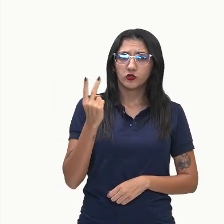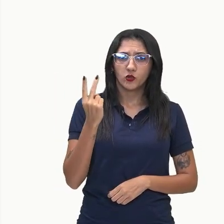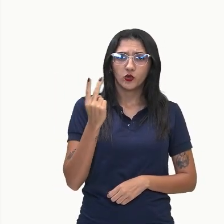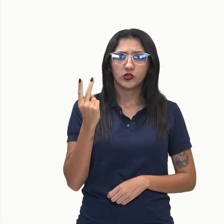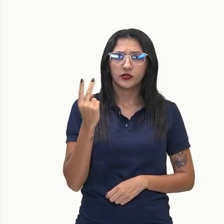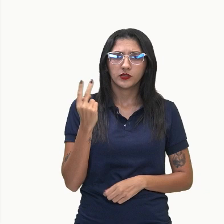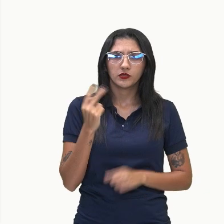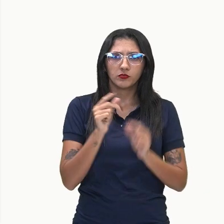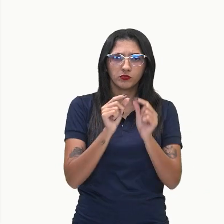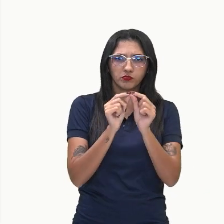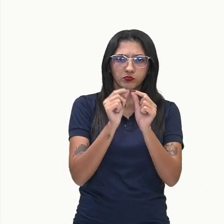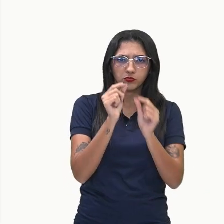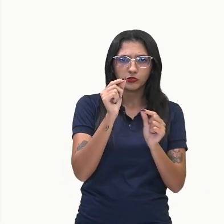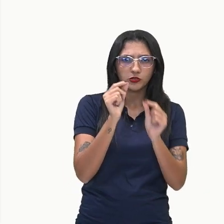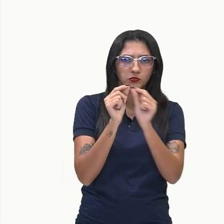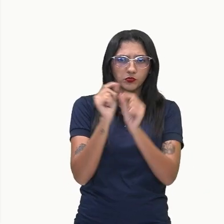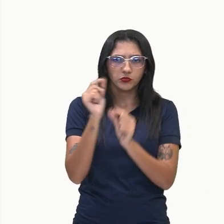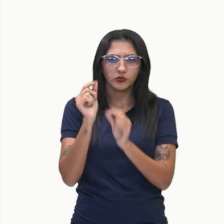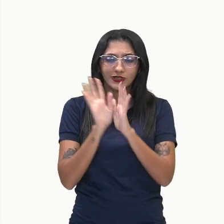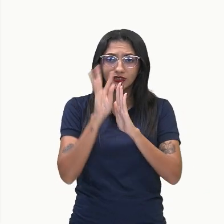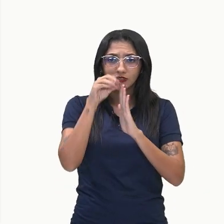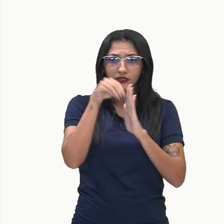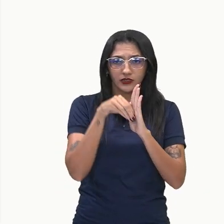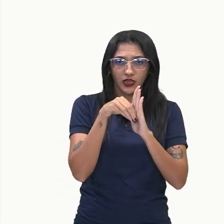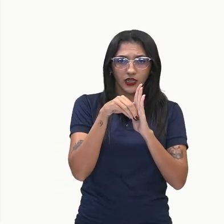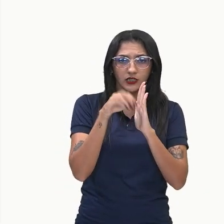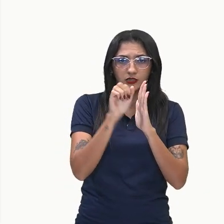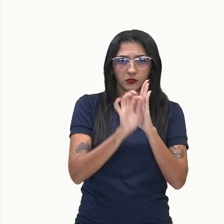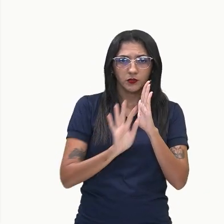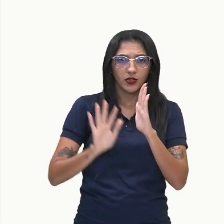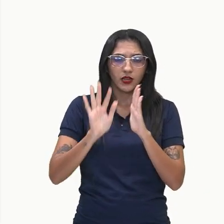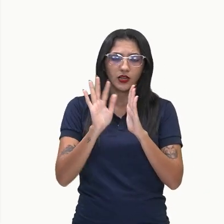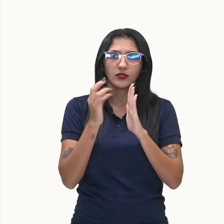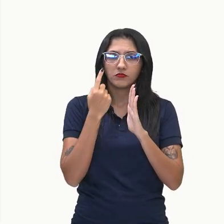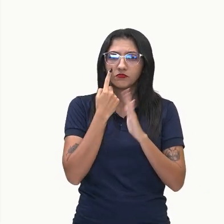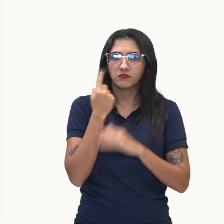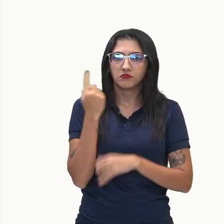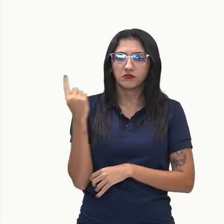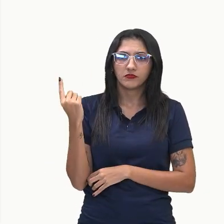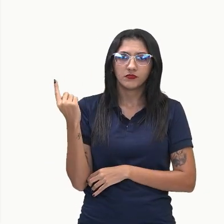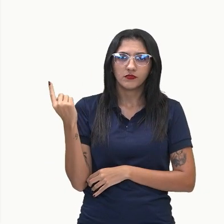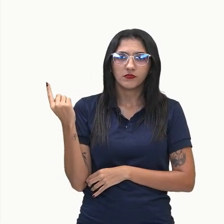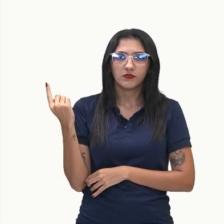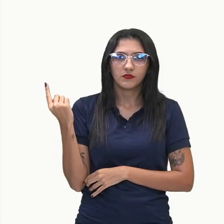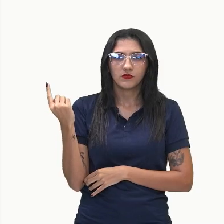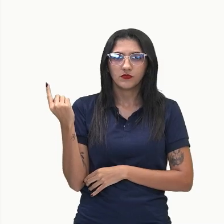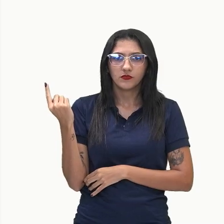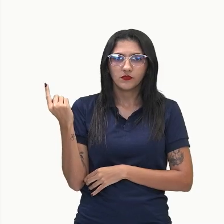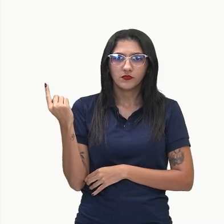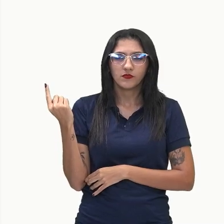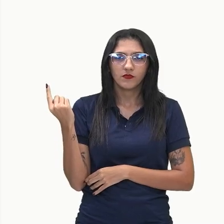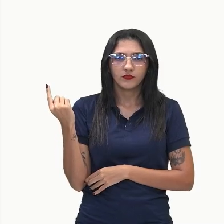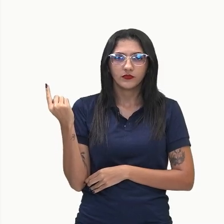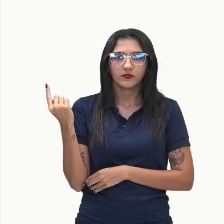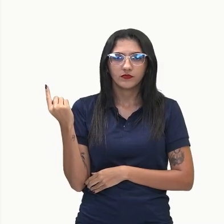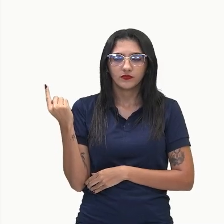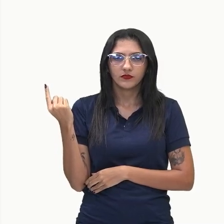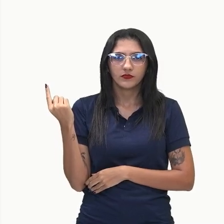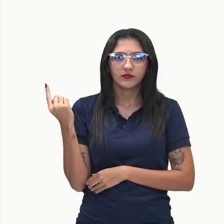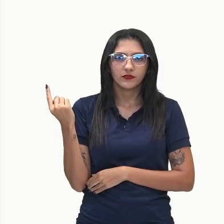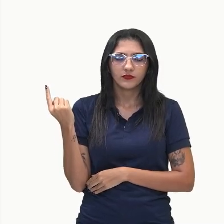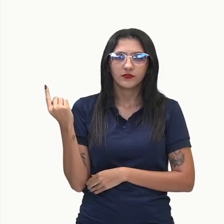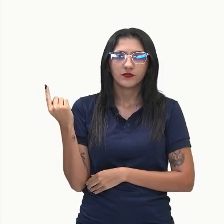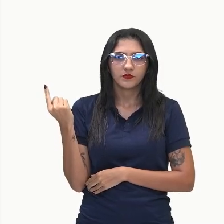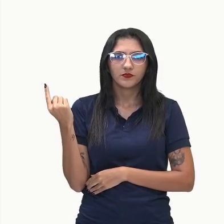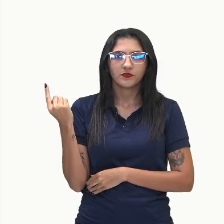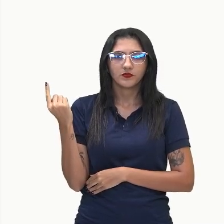ponto aqui, esses 2 pontos, esses 2 pontos, essa reta aqui, essa outra reta,